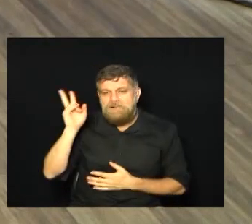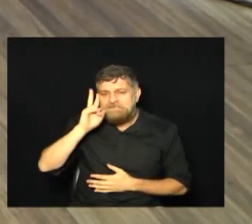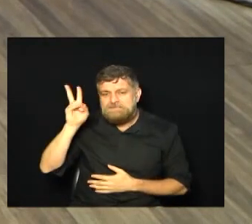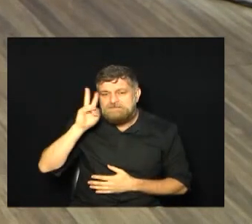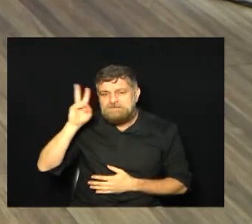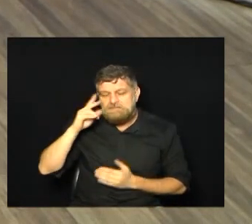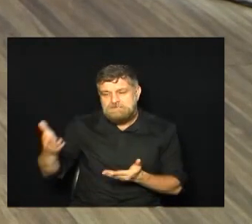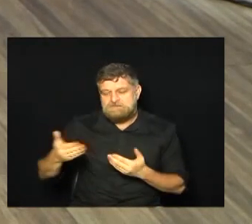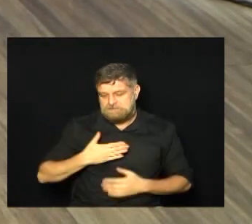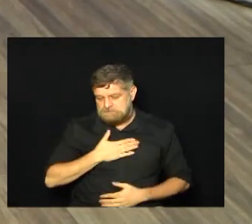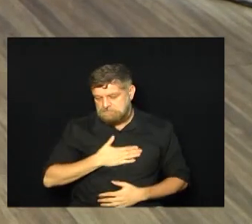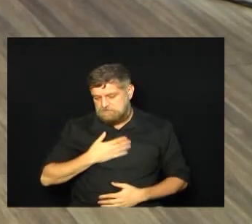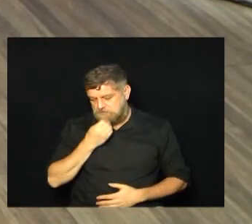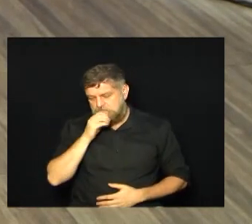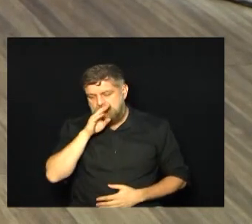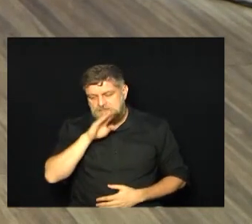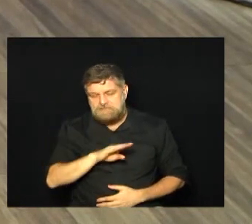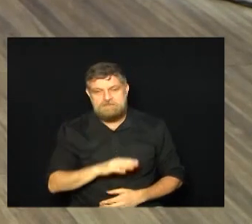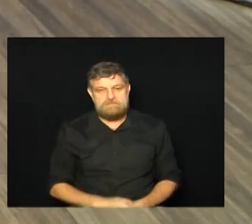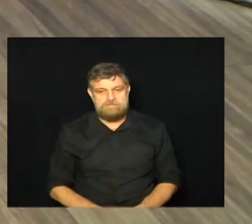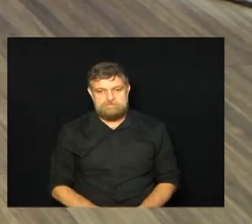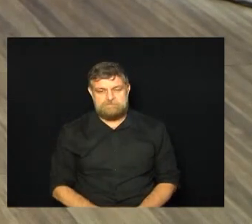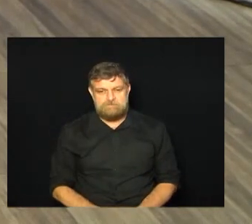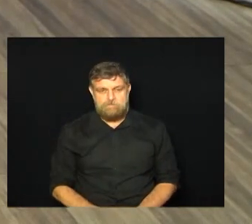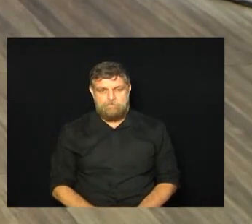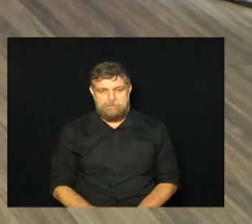Seja bem-vinda e boa tarde.